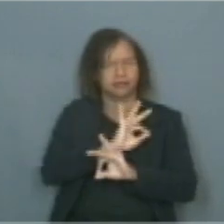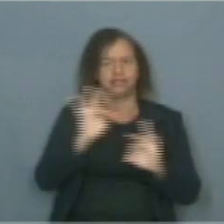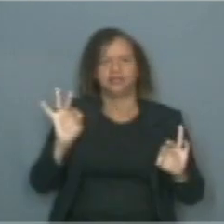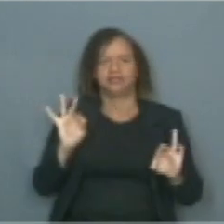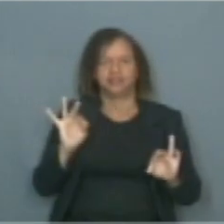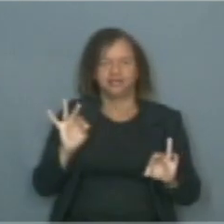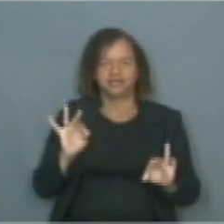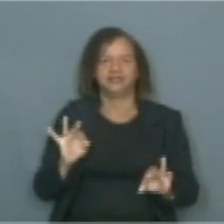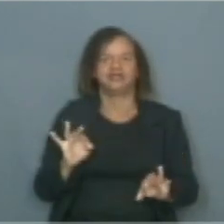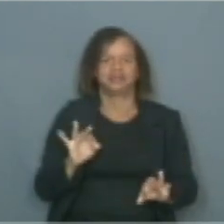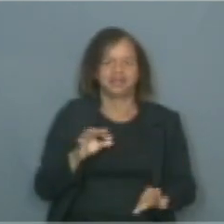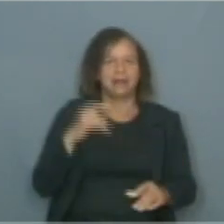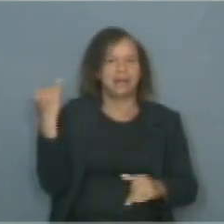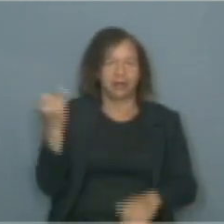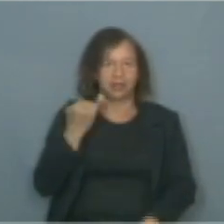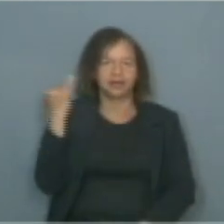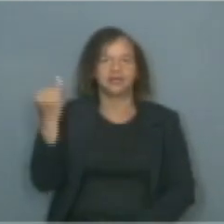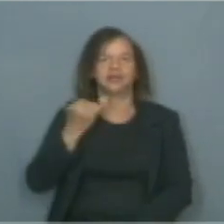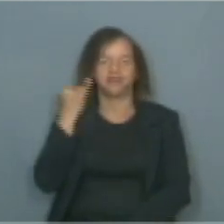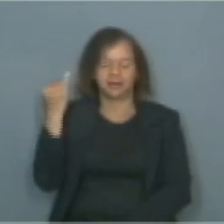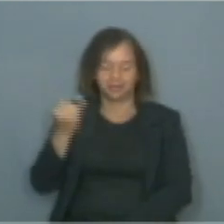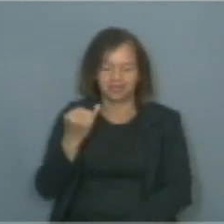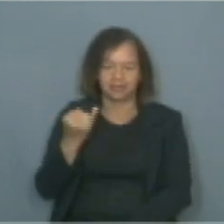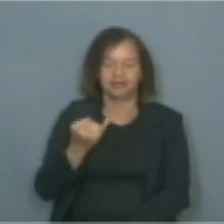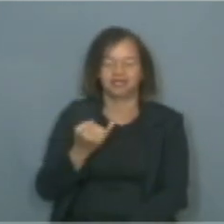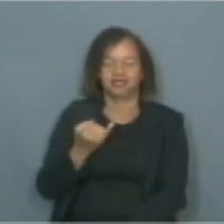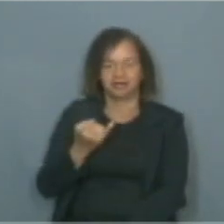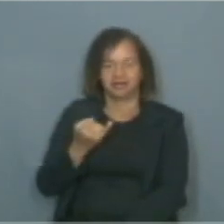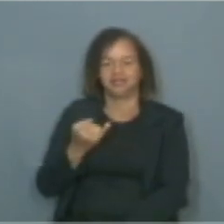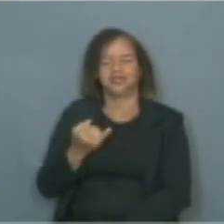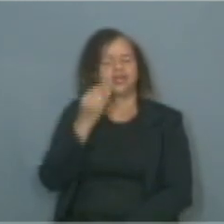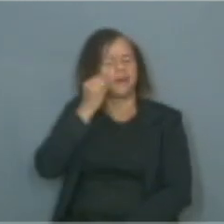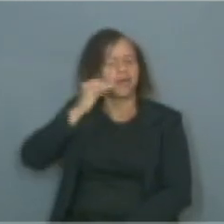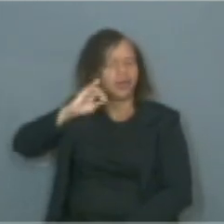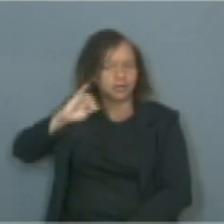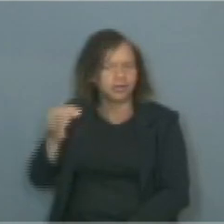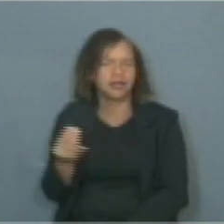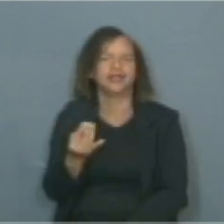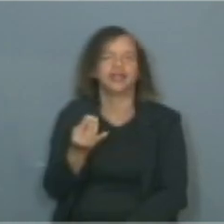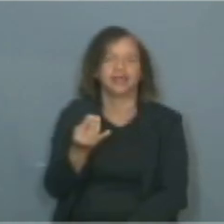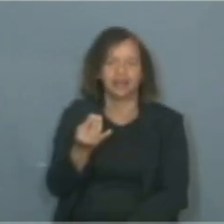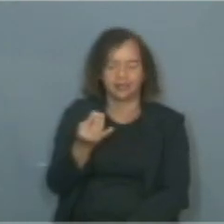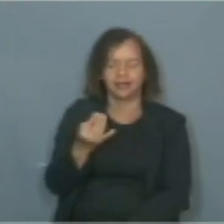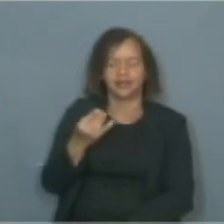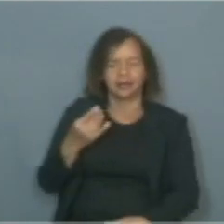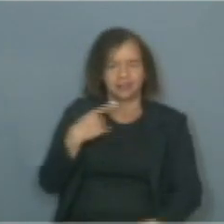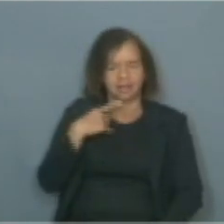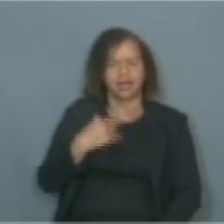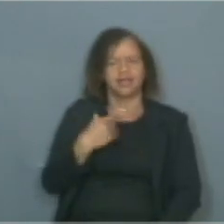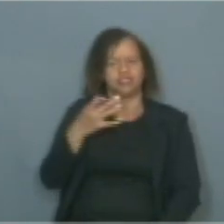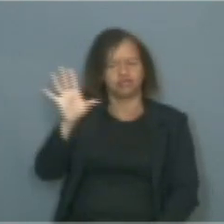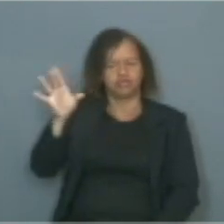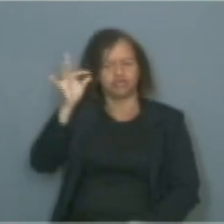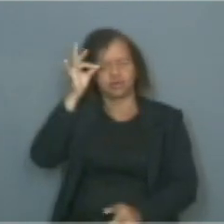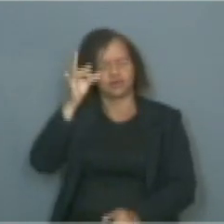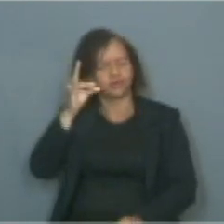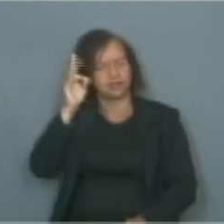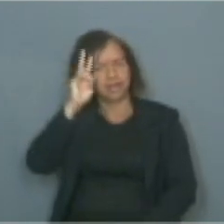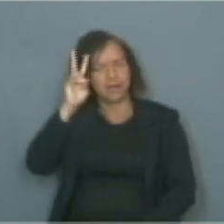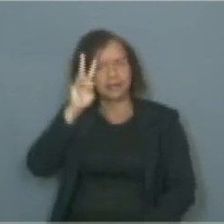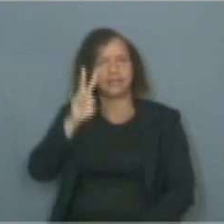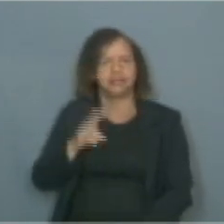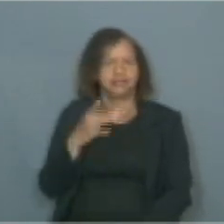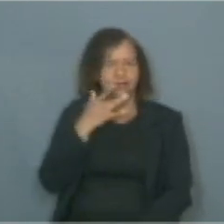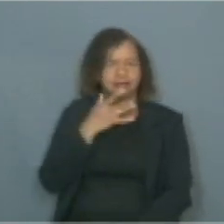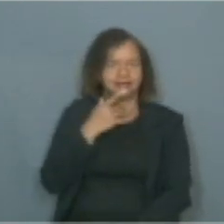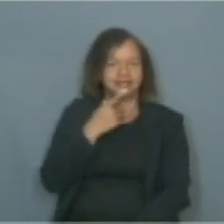Fernando. É importante que esse debate aconteça nessa casa, porque nós temos a oportunidade dessa fala, dessa caixa de ressonância, como Vossa Excelência disse,